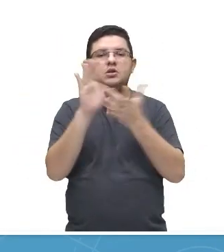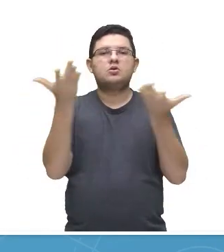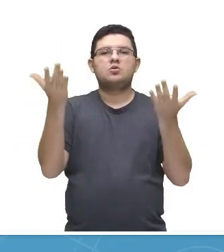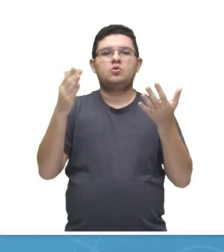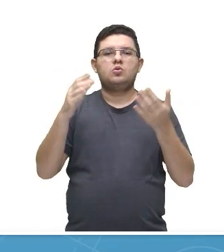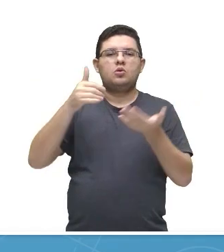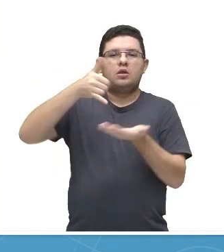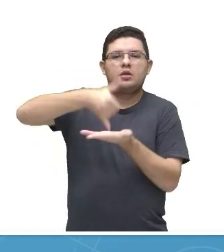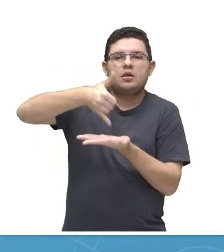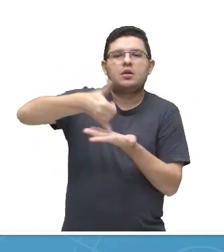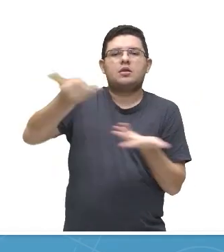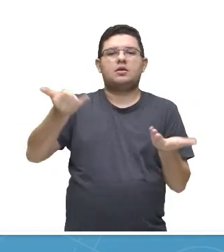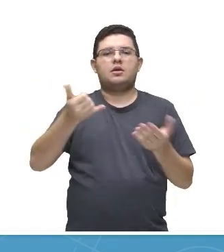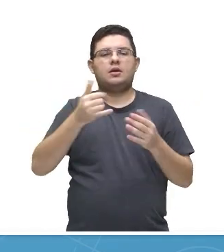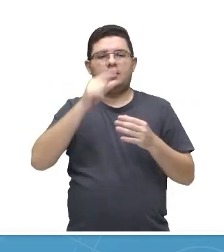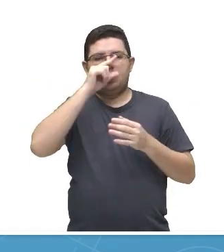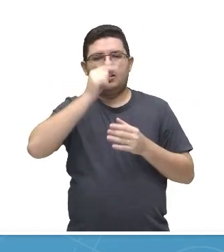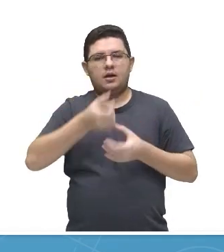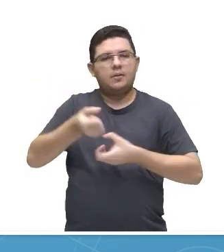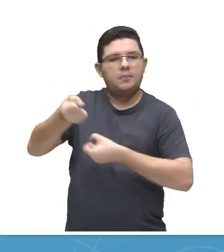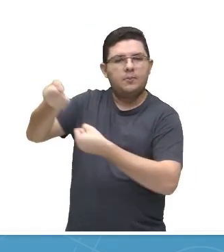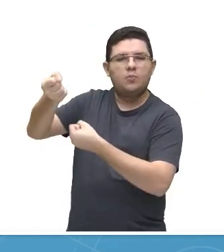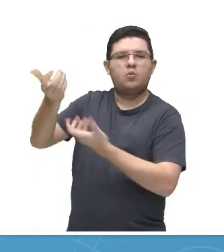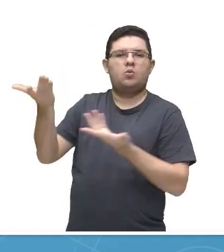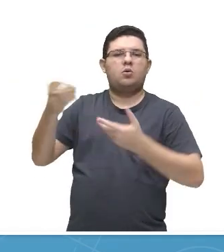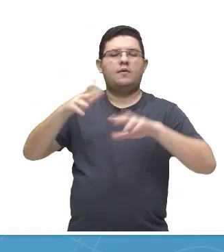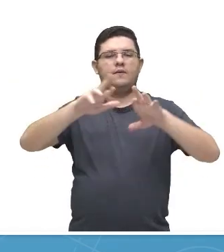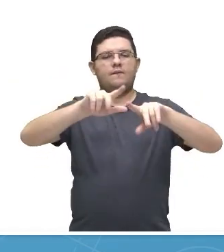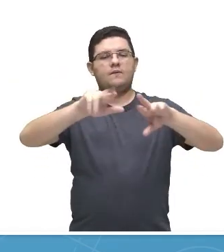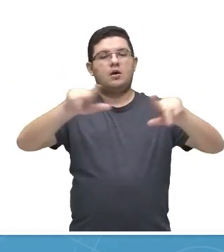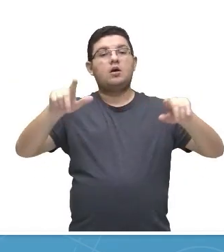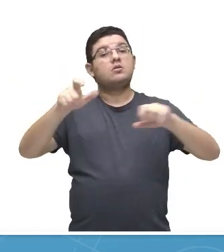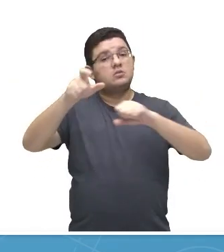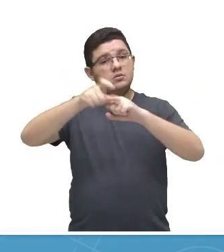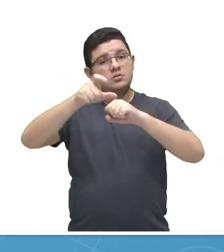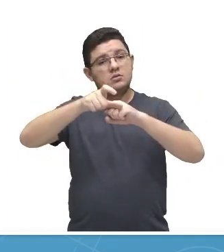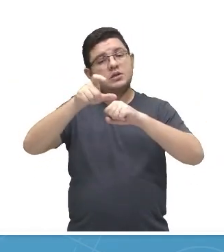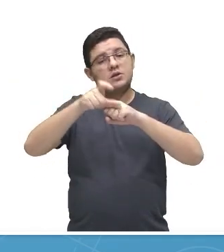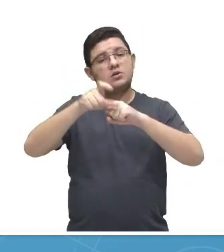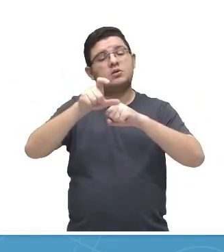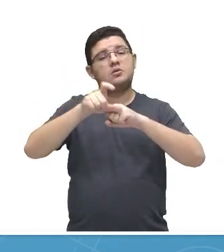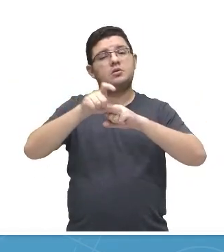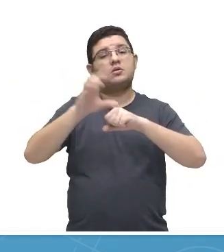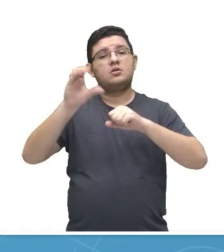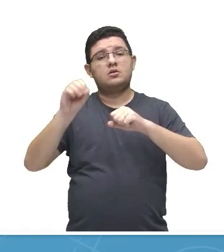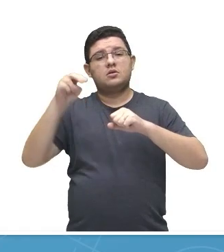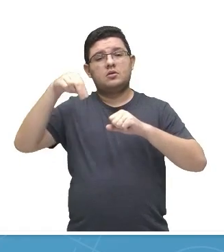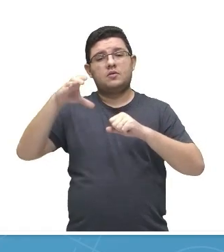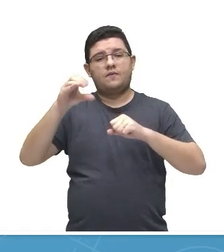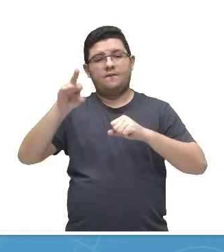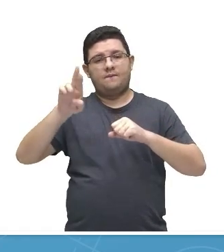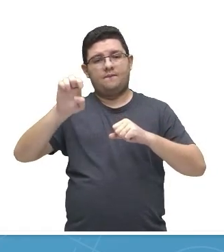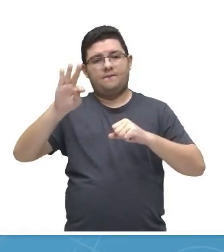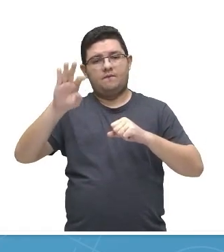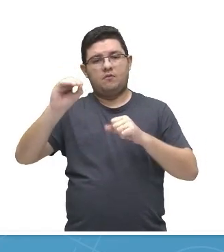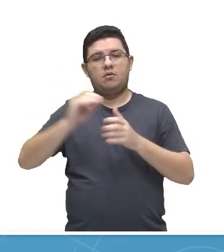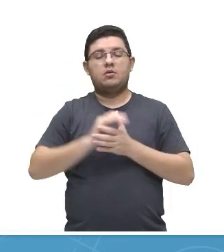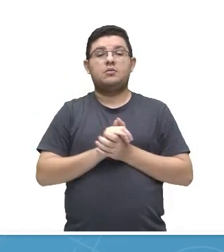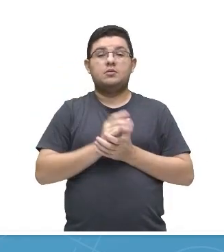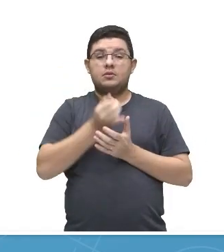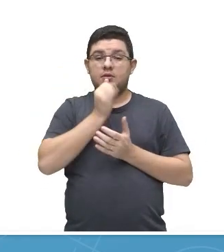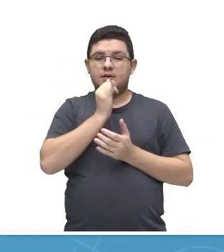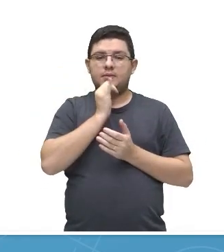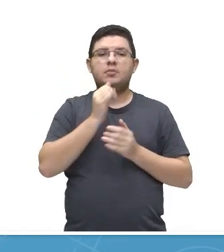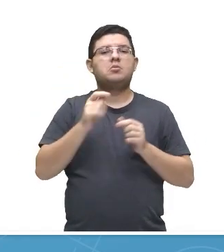etc. São substantivos, não é? E ele pode pertencer a mais de uma classe, tá? Você viu lá que o saci é comum,